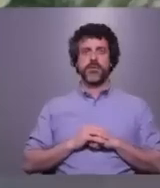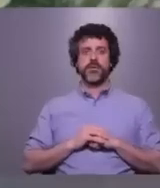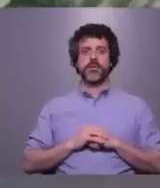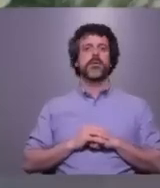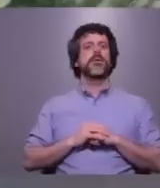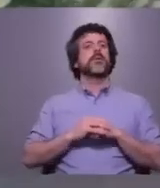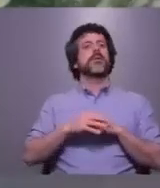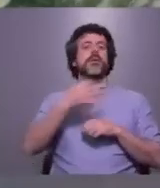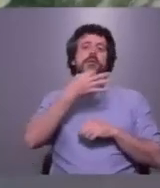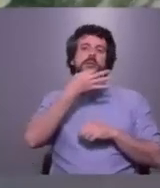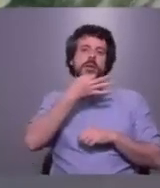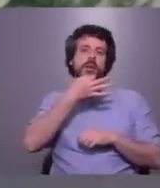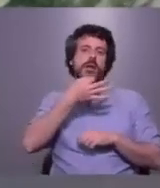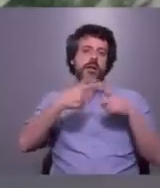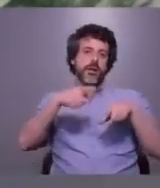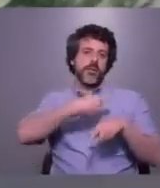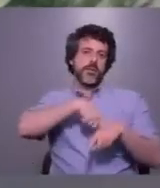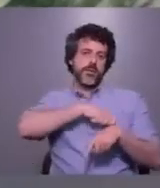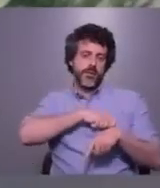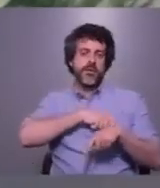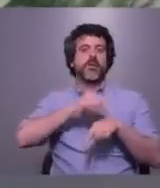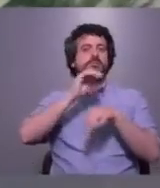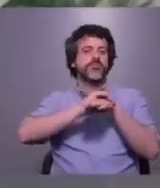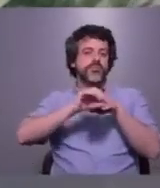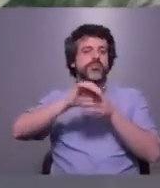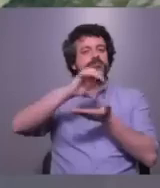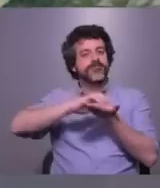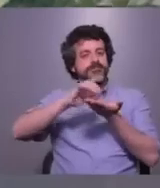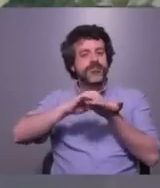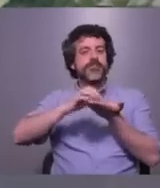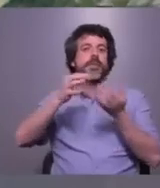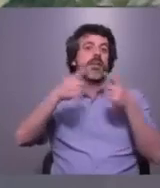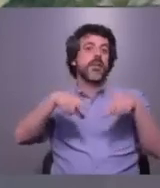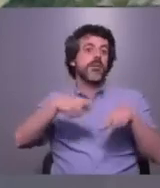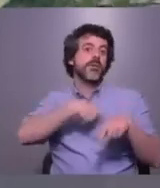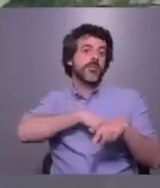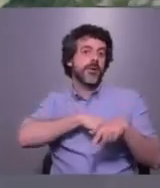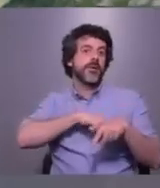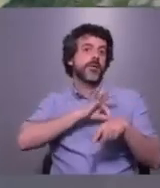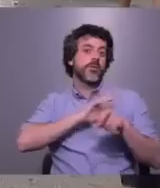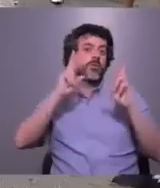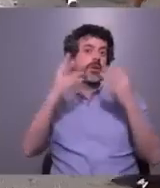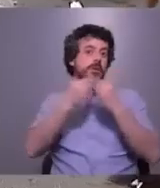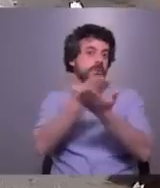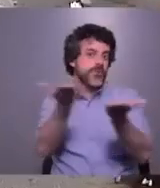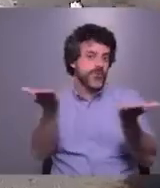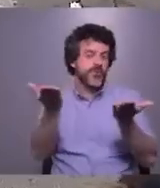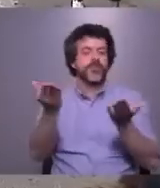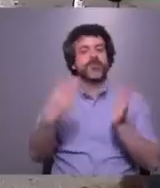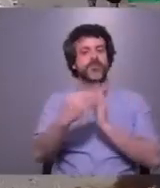Muy estimados peregrinos de habla hispana, el Señor esté con vosotros.